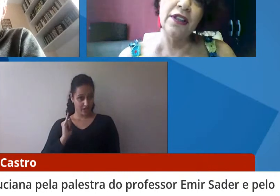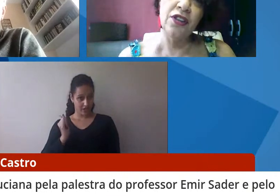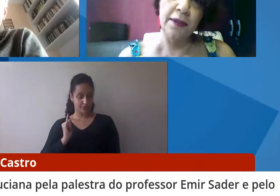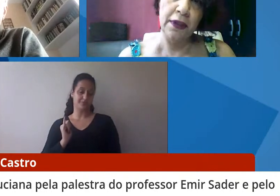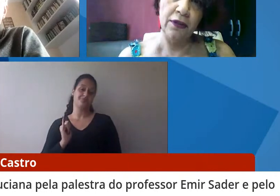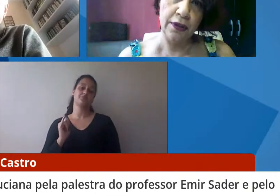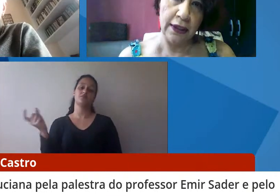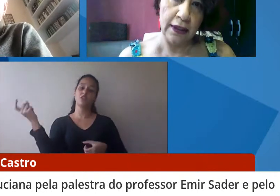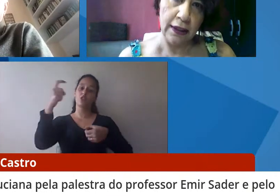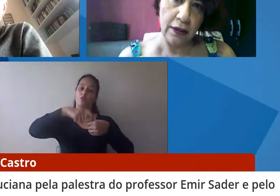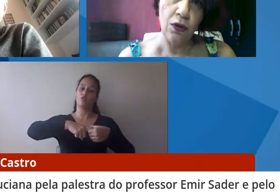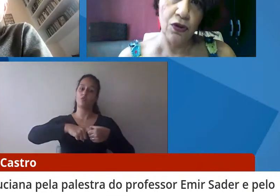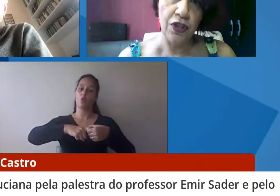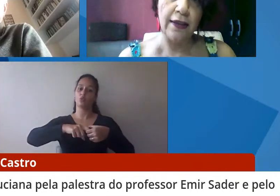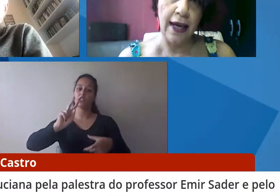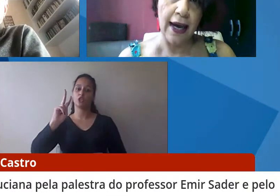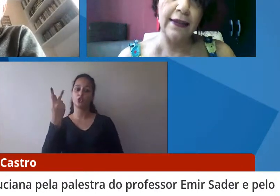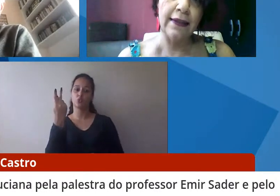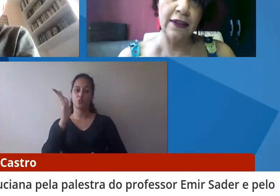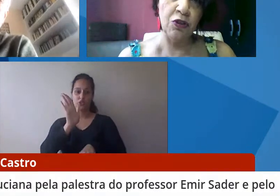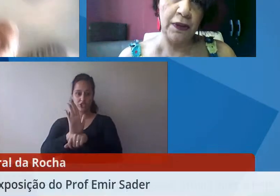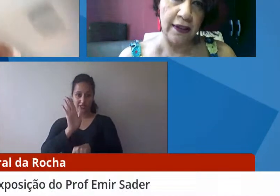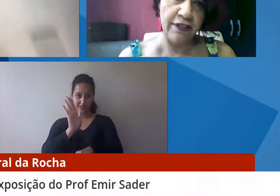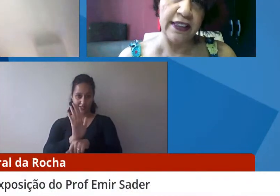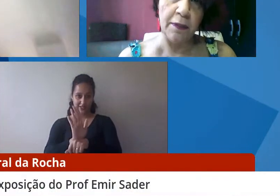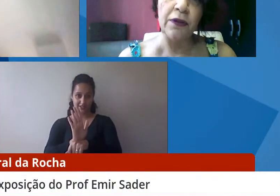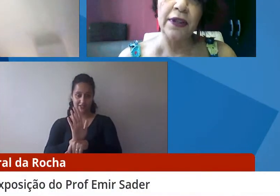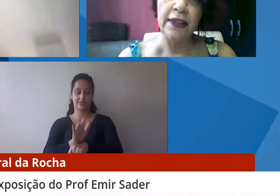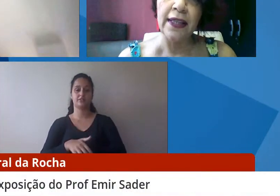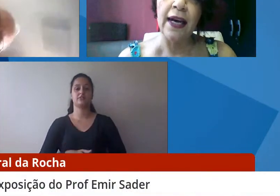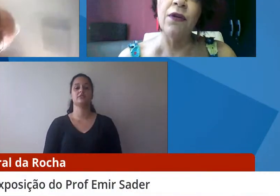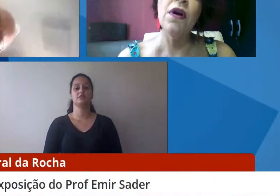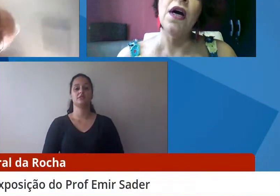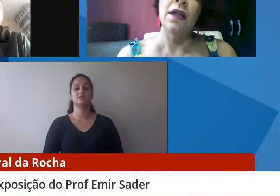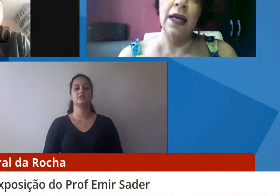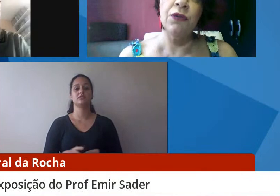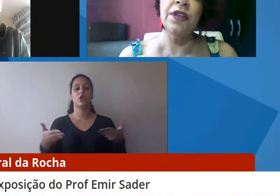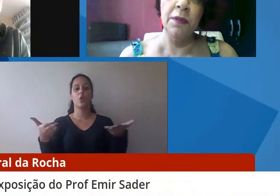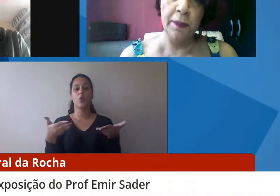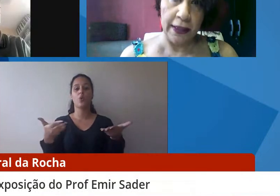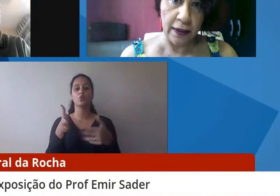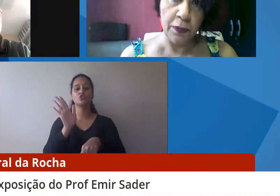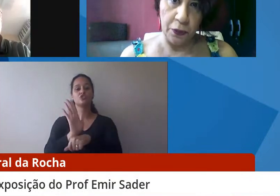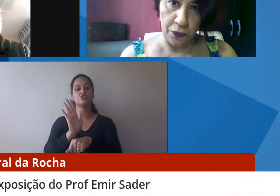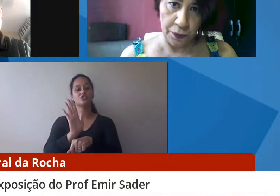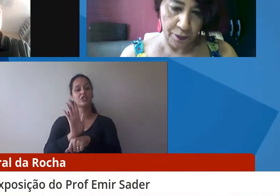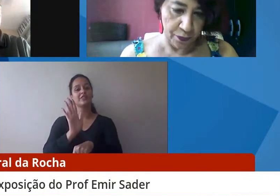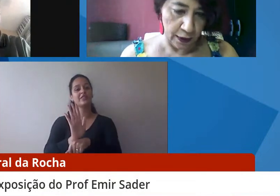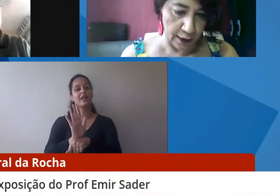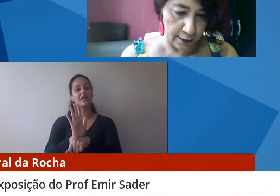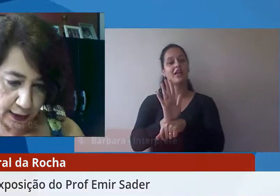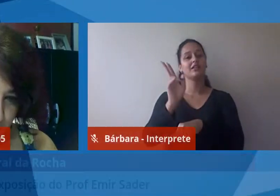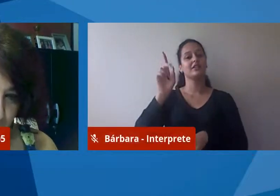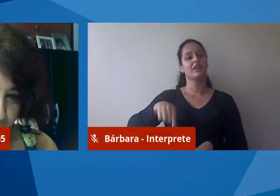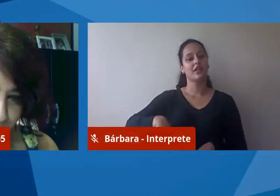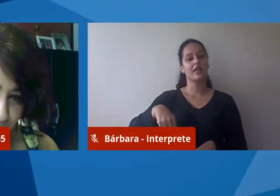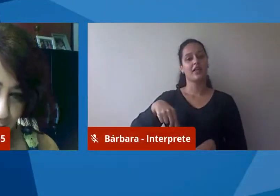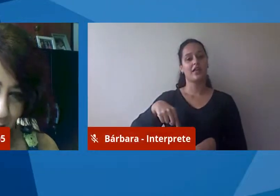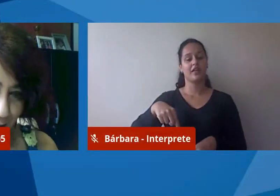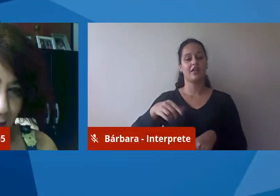14 horas. Lembrando que hoje à tarde a transmissão vai ser pelo canal da Undime Pernambuco.